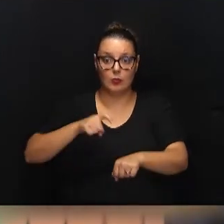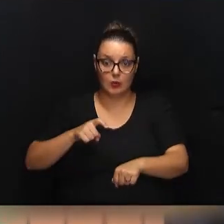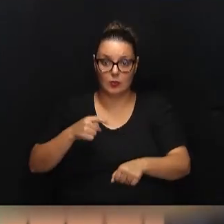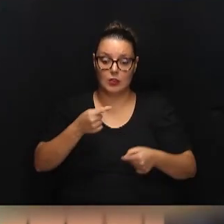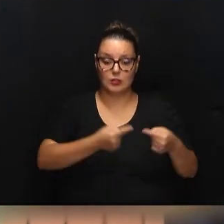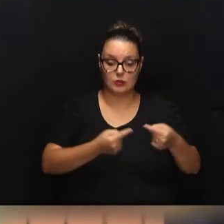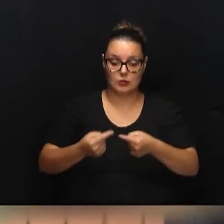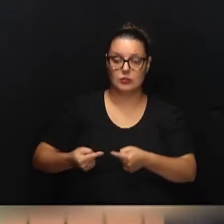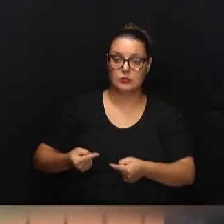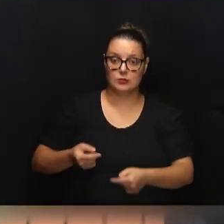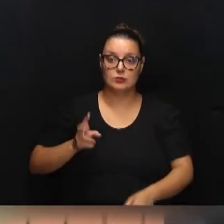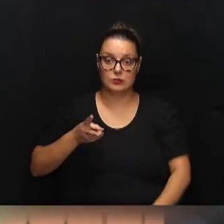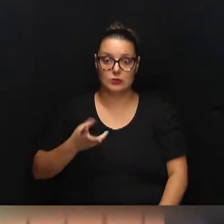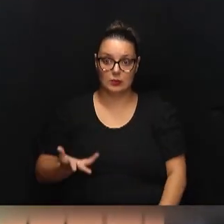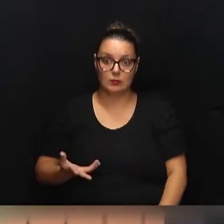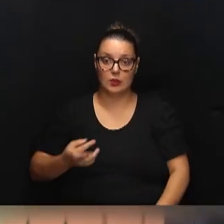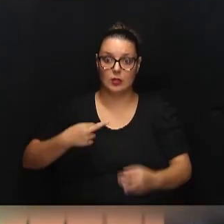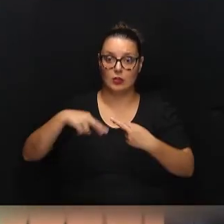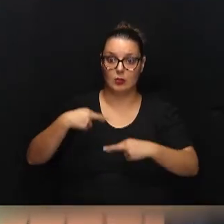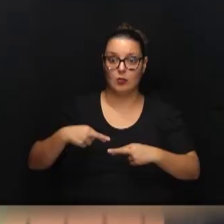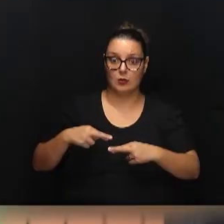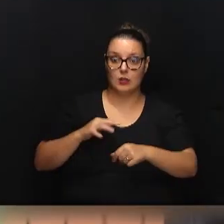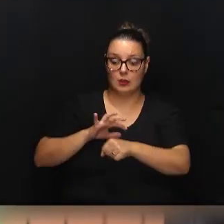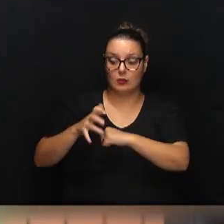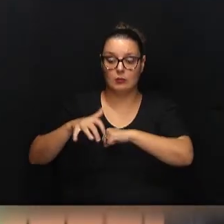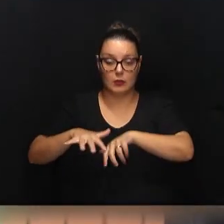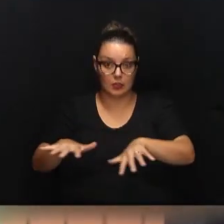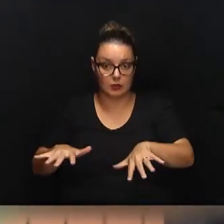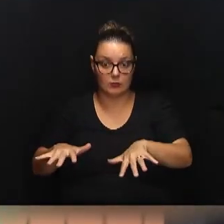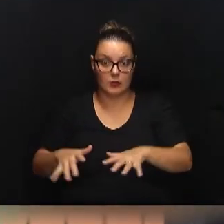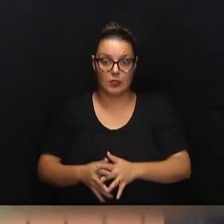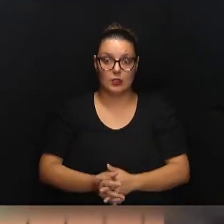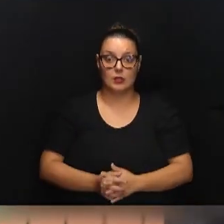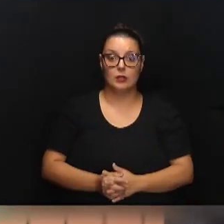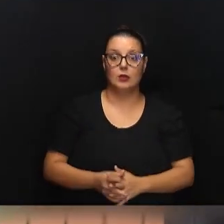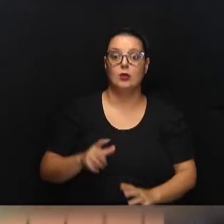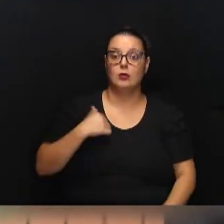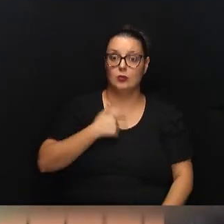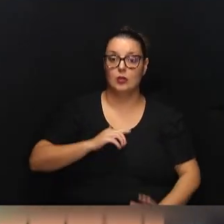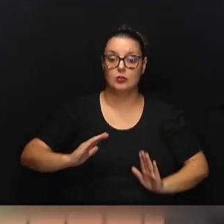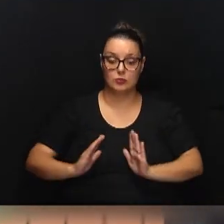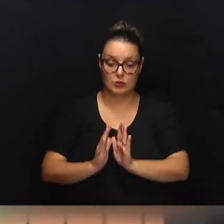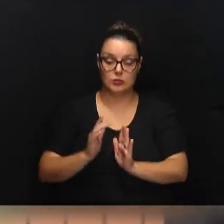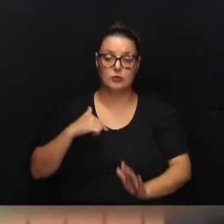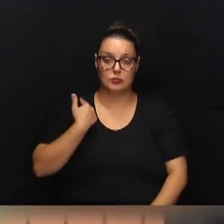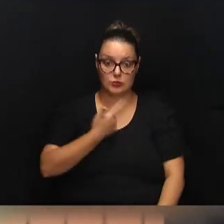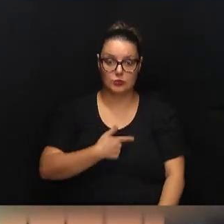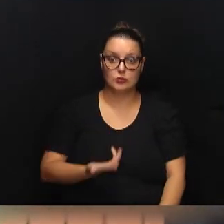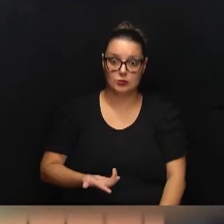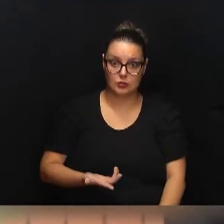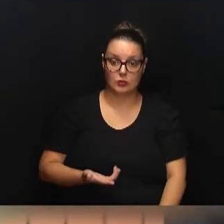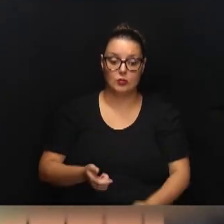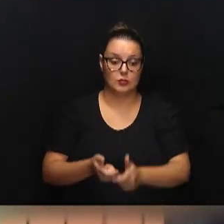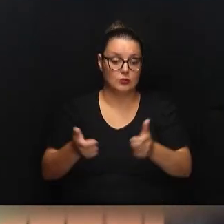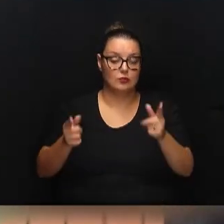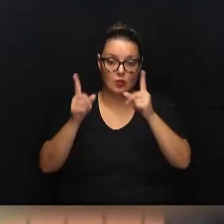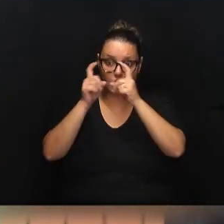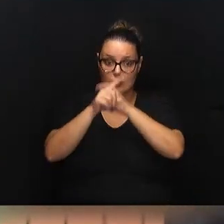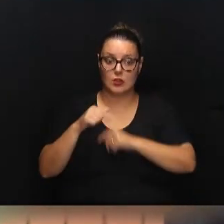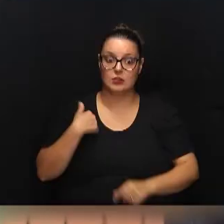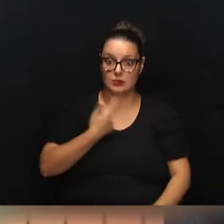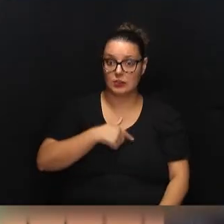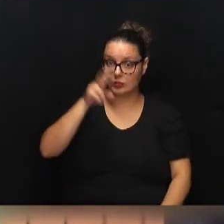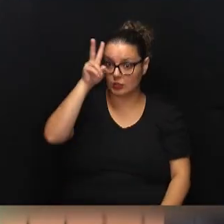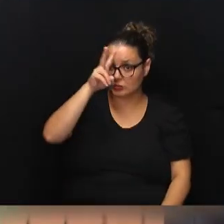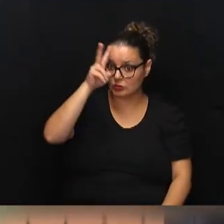discutido muito, a questão da pandemia, quando a gente estava enfrentando um dos maiores desafios da nossa